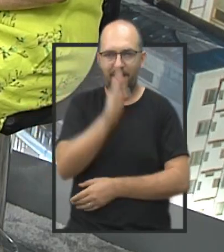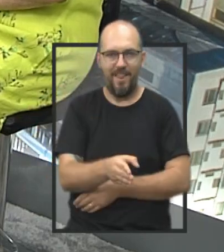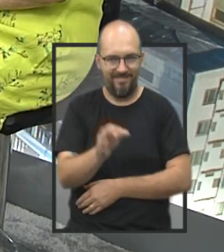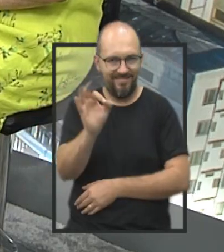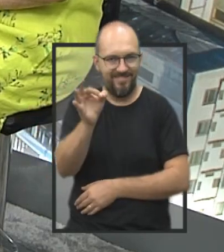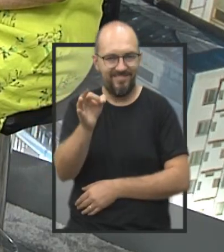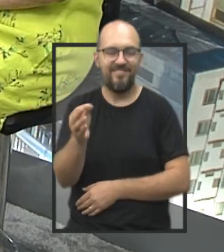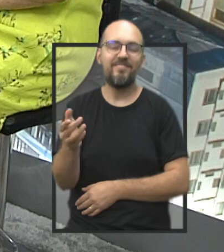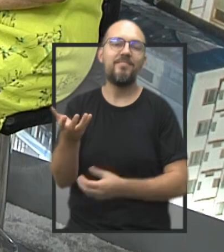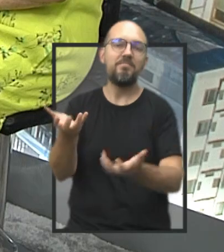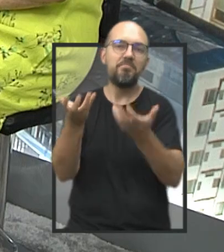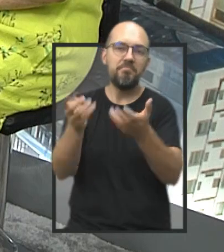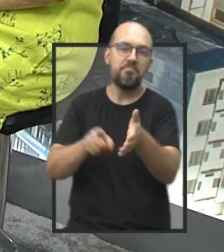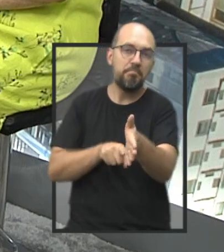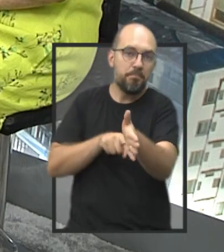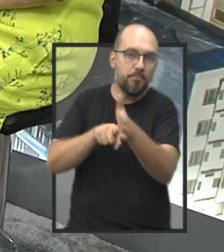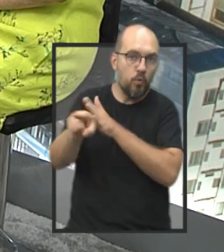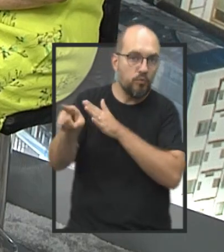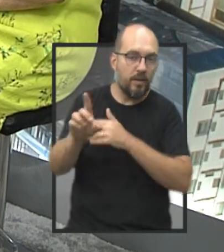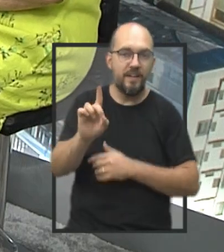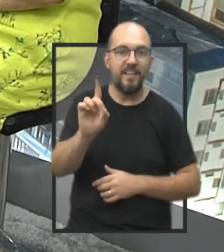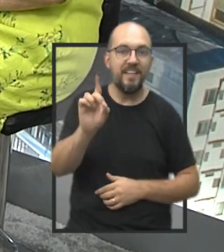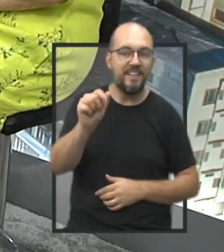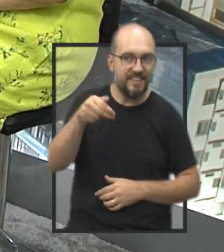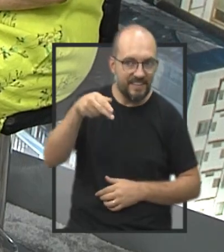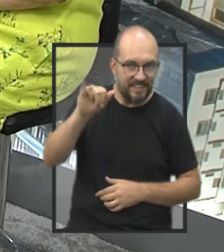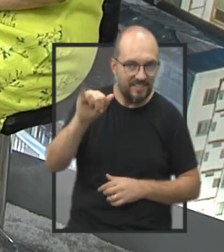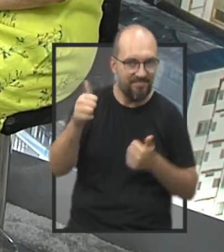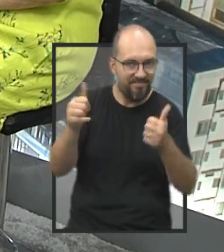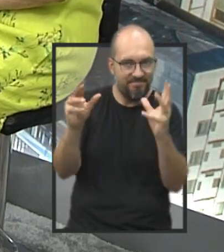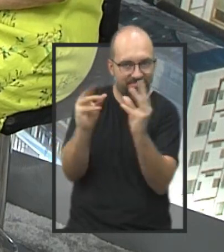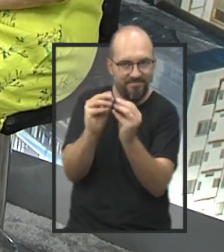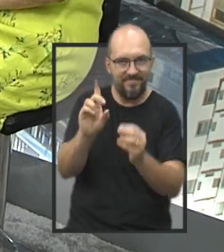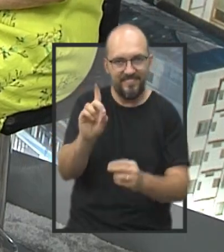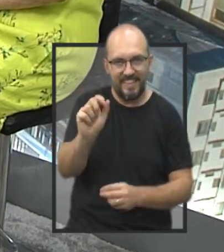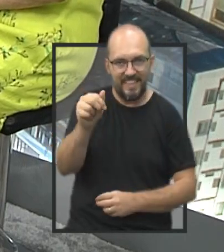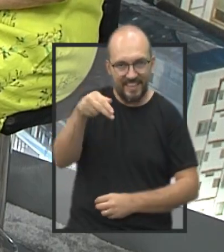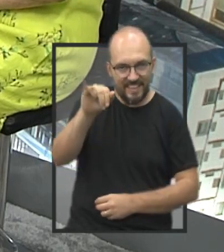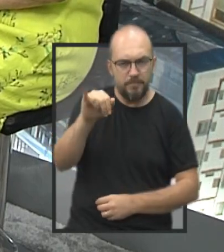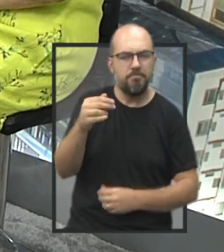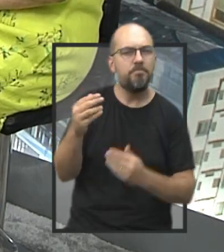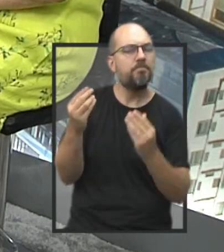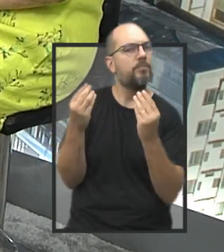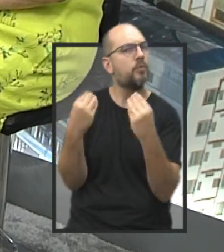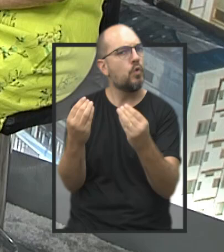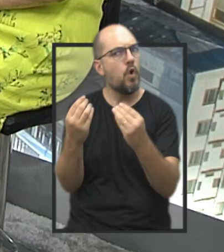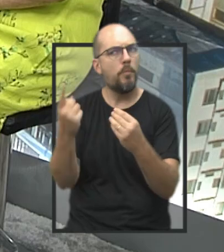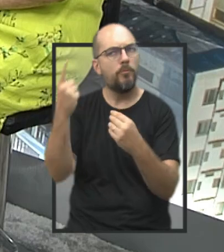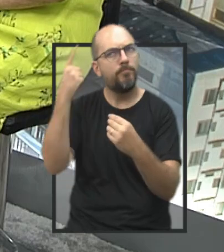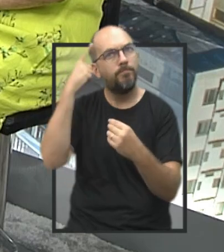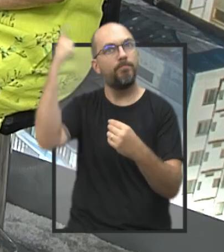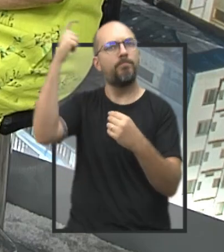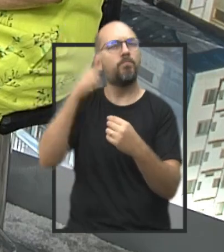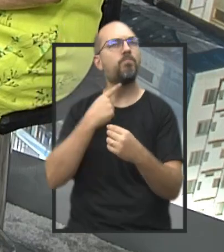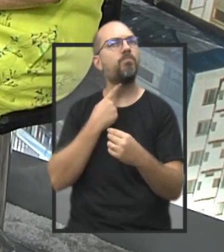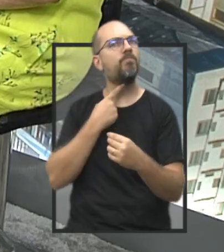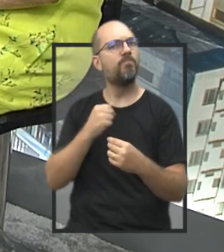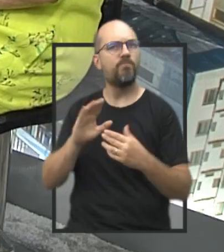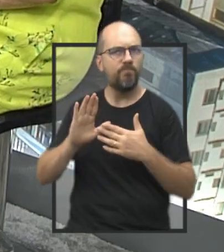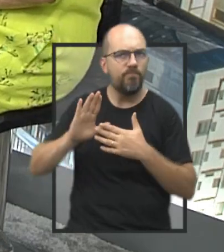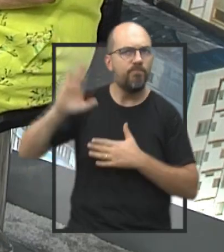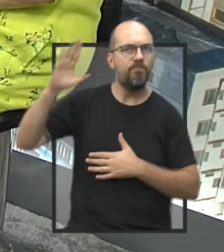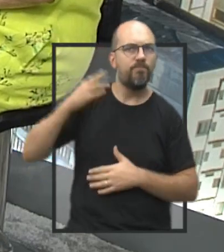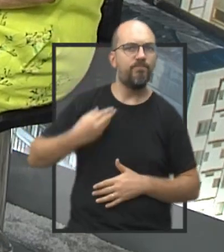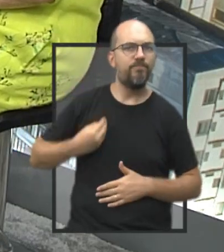Eu quero te perguntar, Dani, me permita te chamar assim, como é que surgiu essa sua vontade de participar da